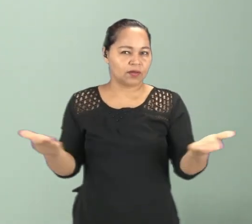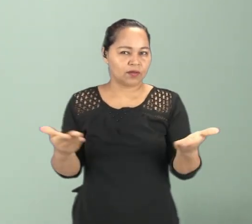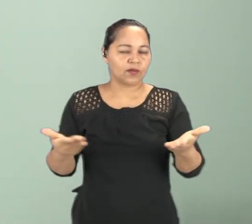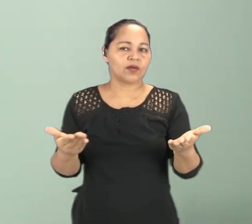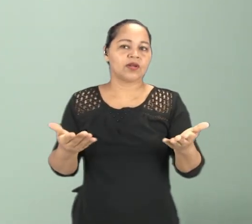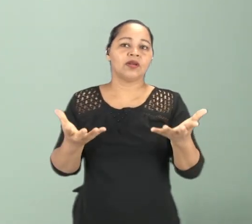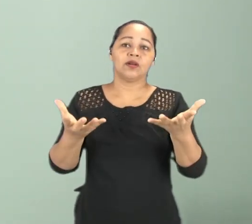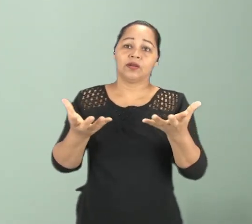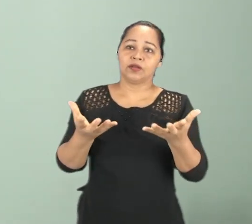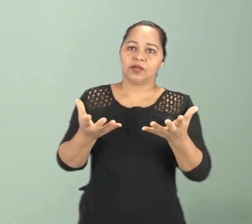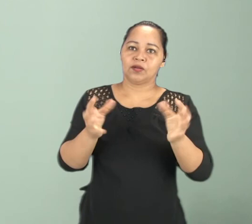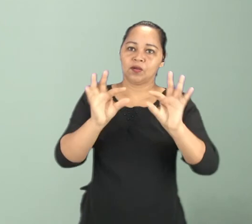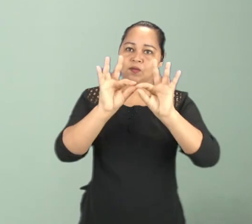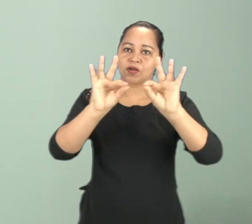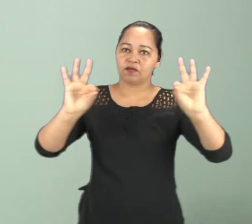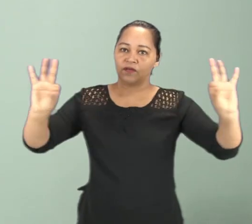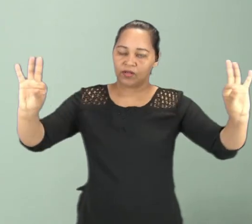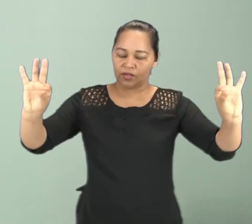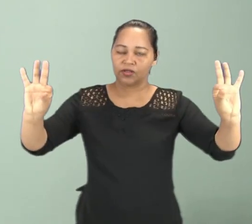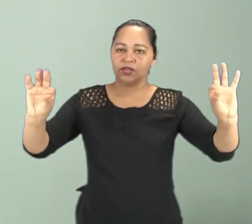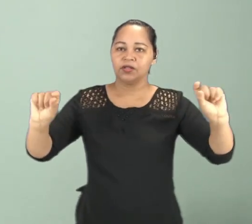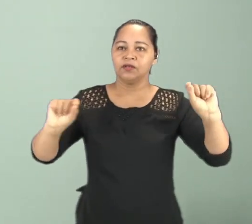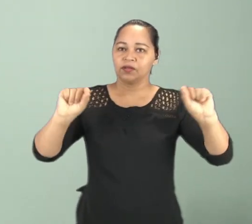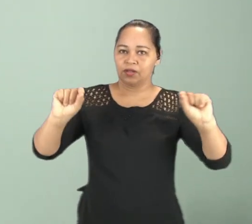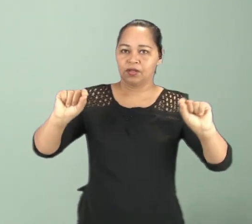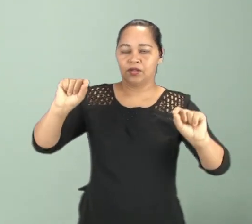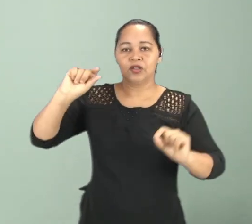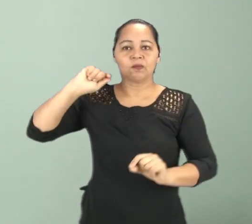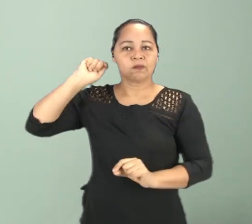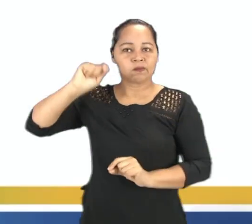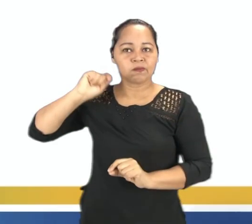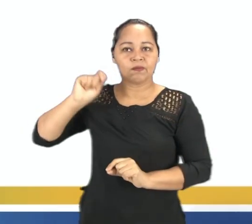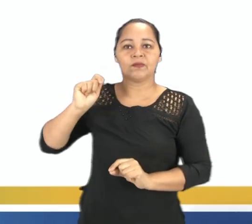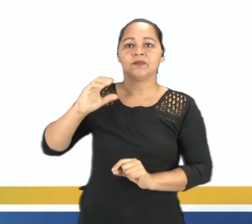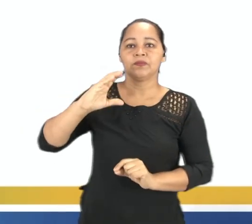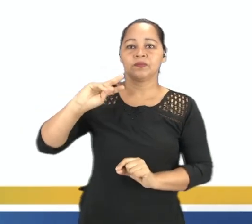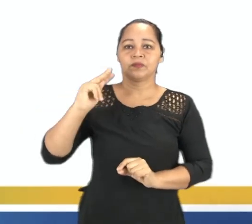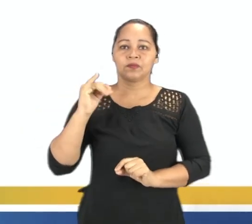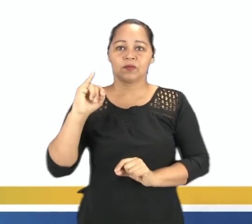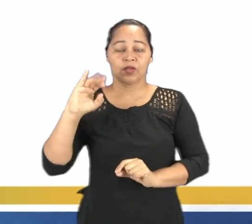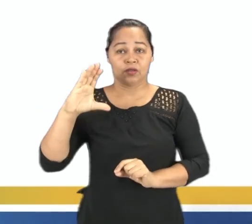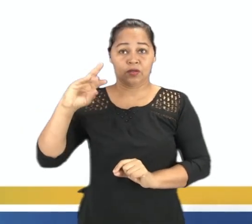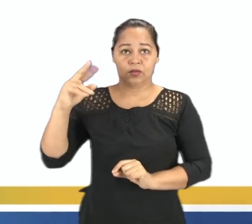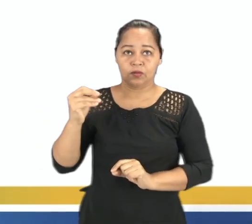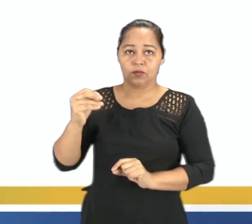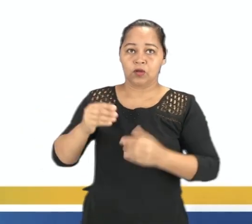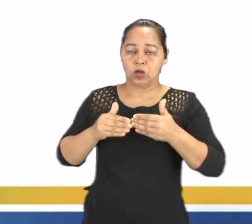aqui uma frase do compositor e um artista que eu gosto muito, que é o Chico Science, tá? Que fala: